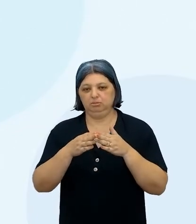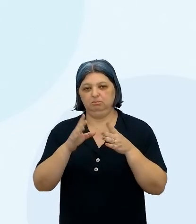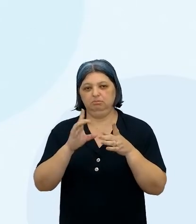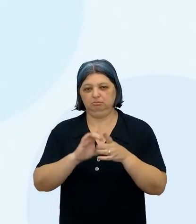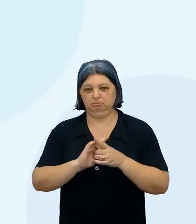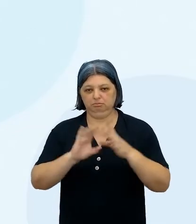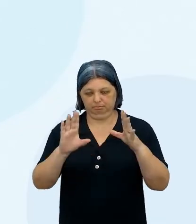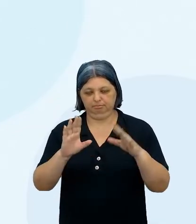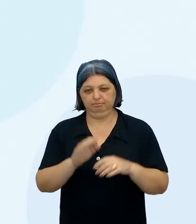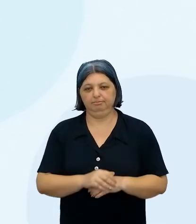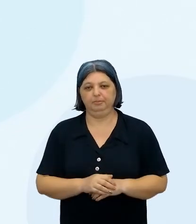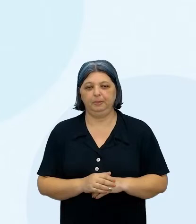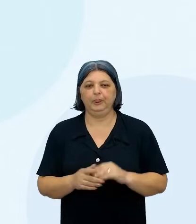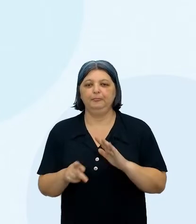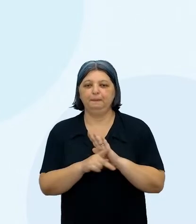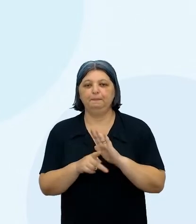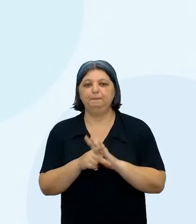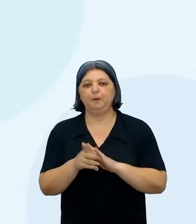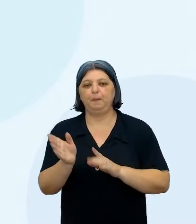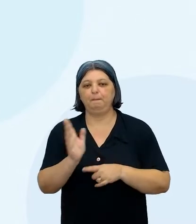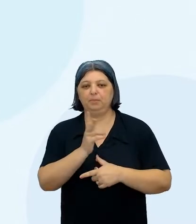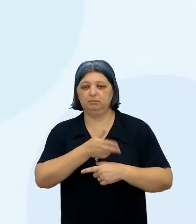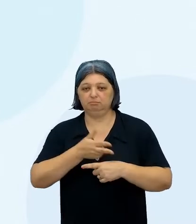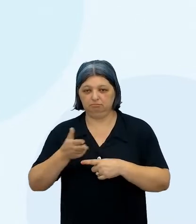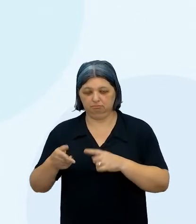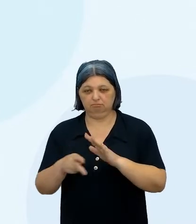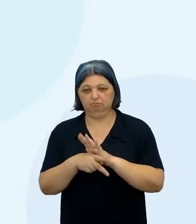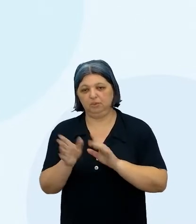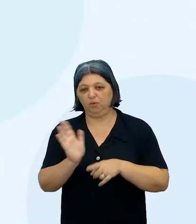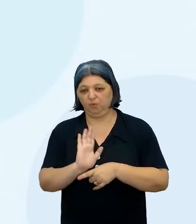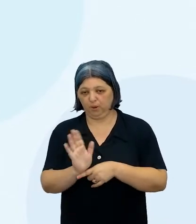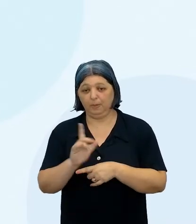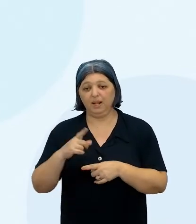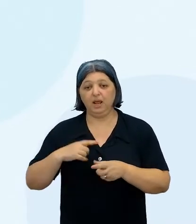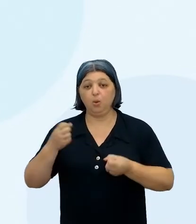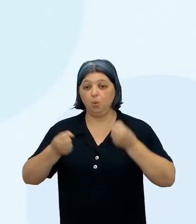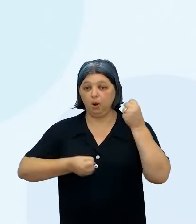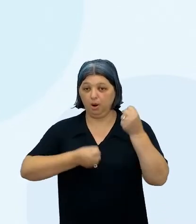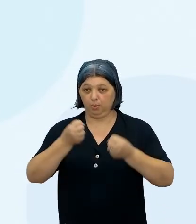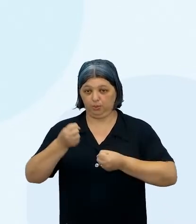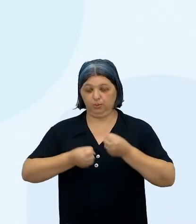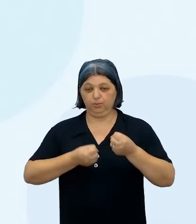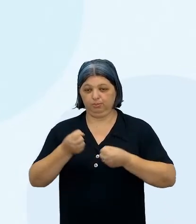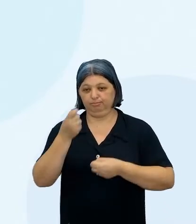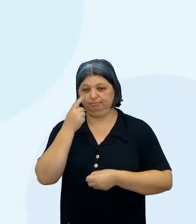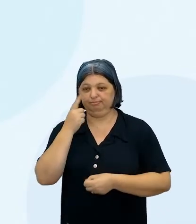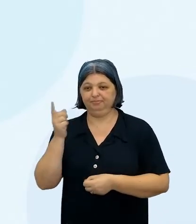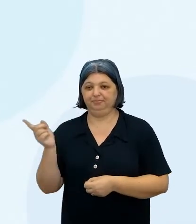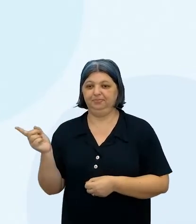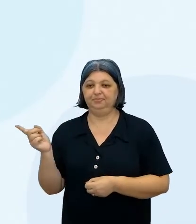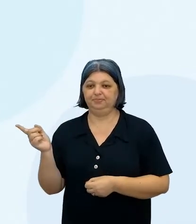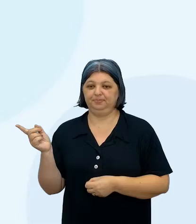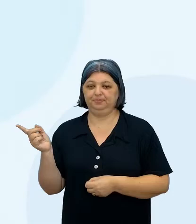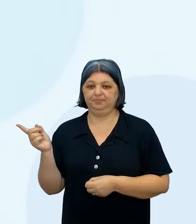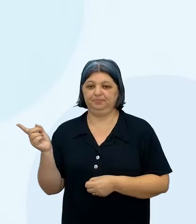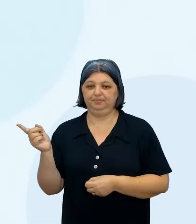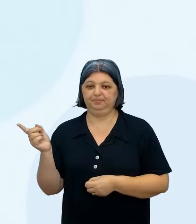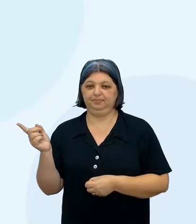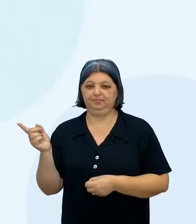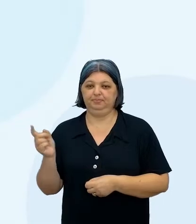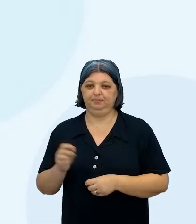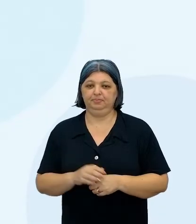com a estreia do filme Tempos Modernos. E olha só, mas tem aí um carro, né? Um carro provavelmente da Ford, né? Por